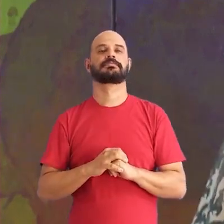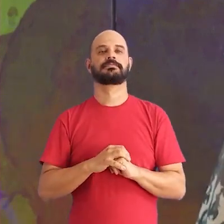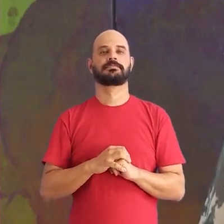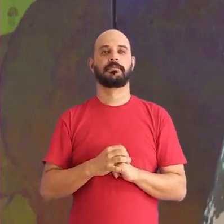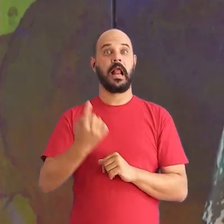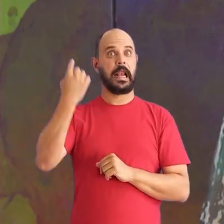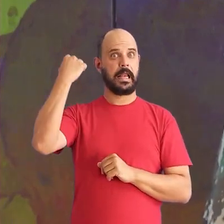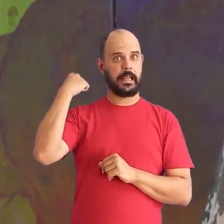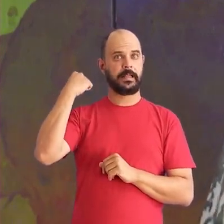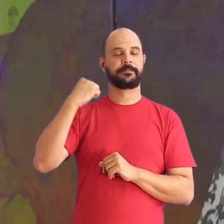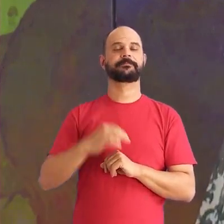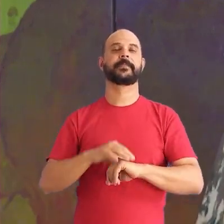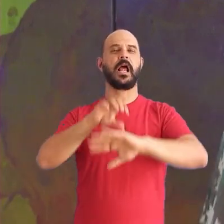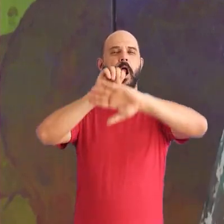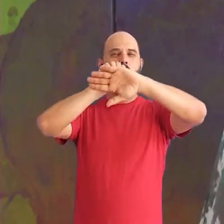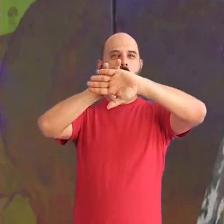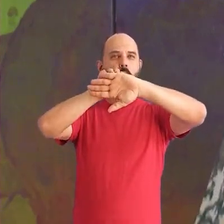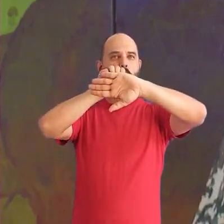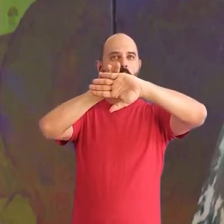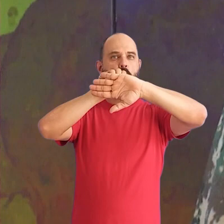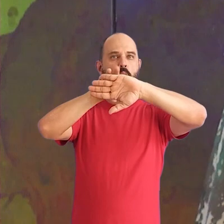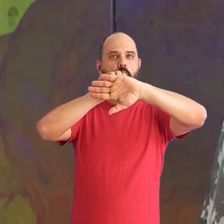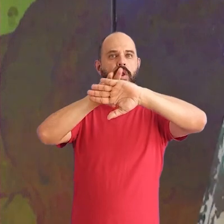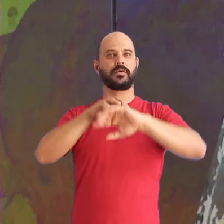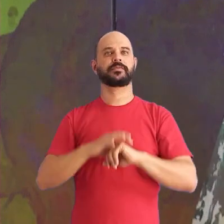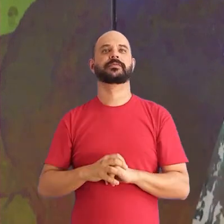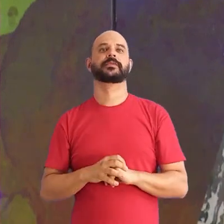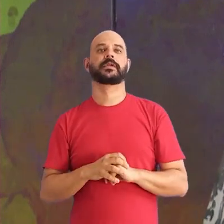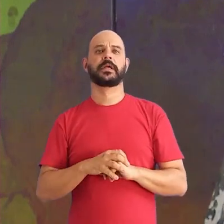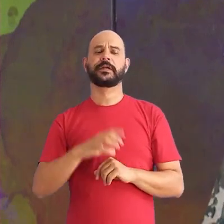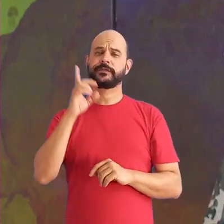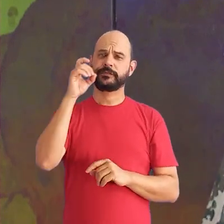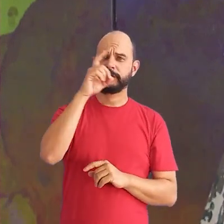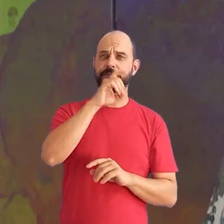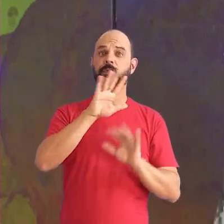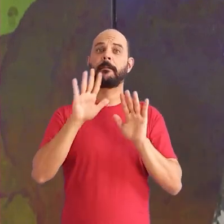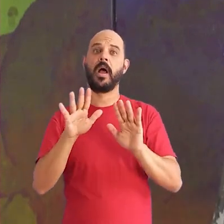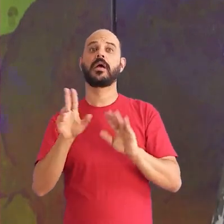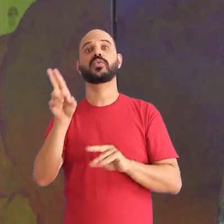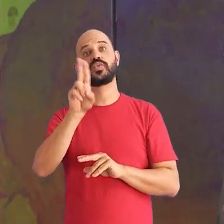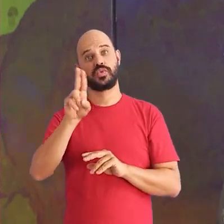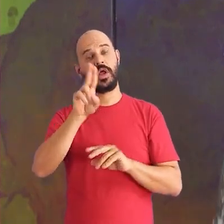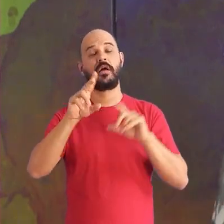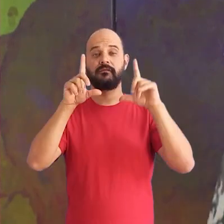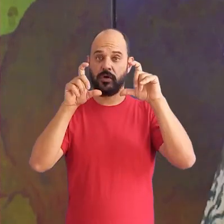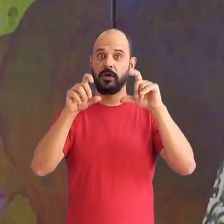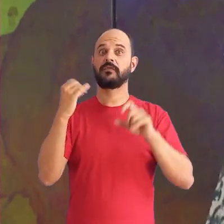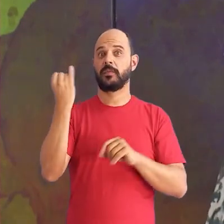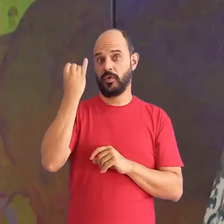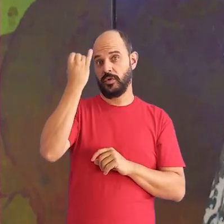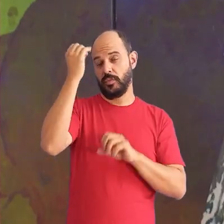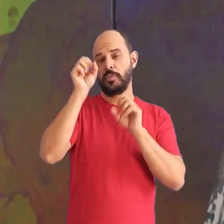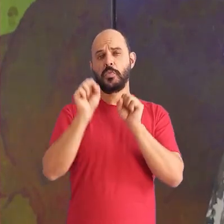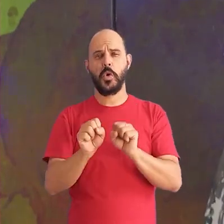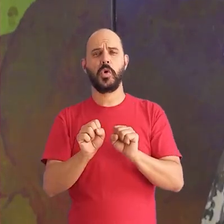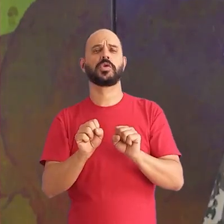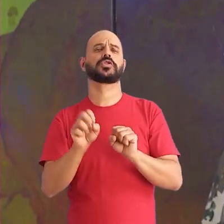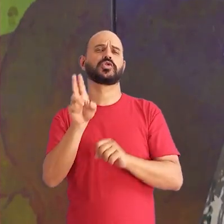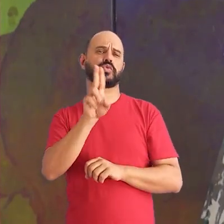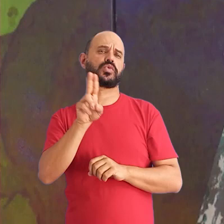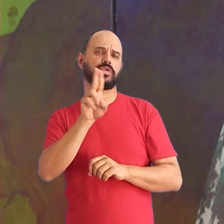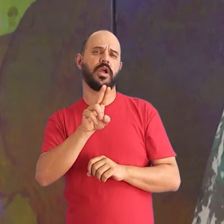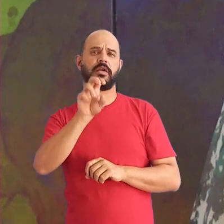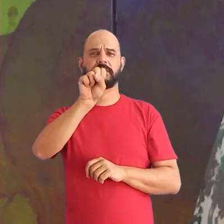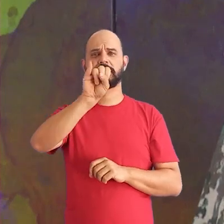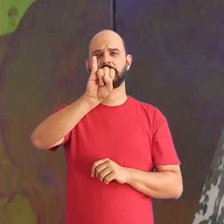parte de trás. Esse tipo de iluminação é complicado, mas muito útil para fotografar.